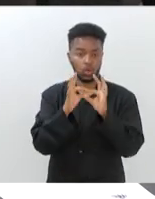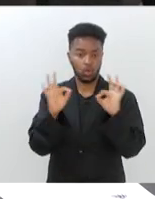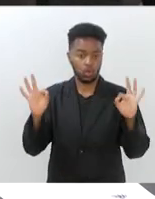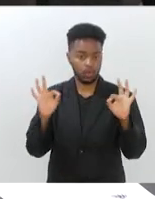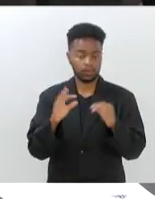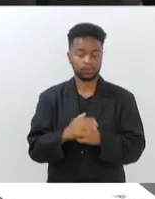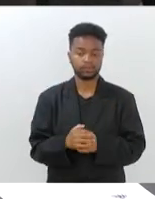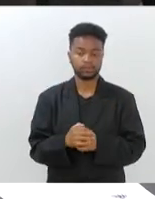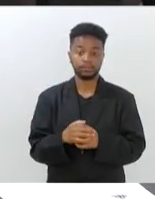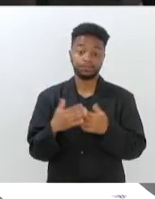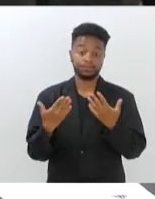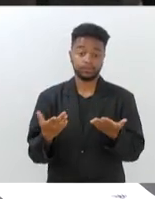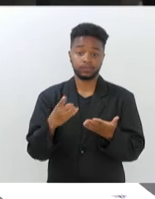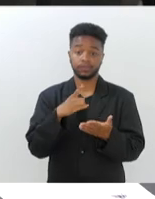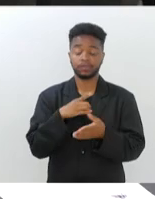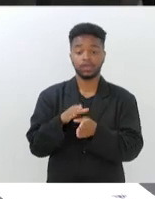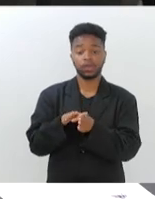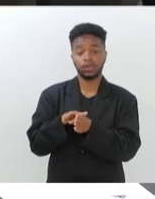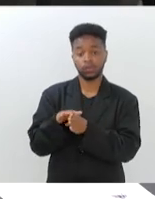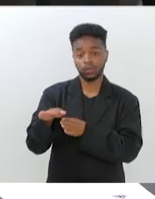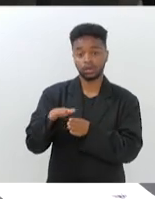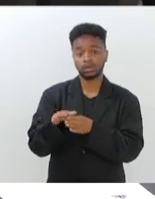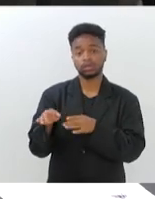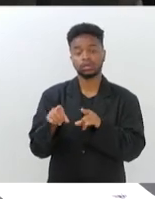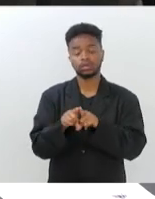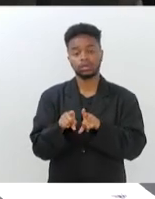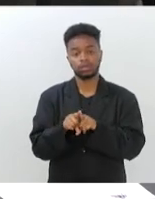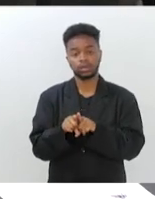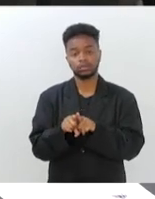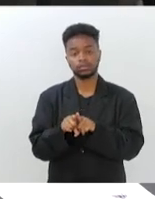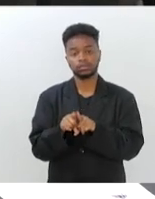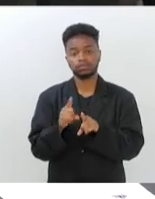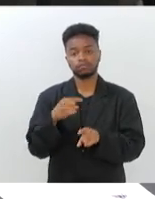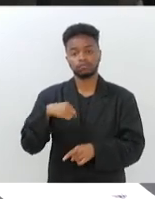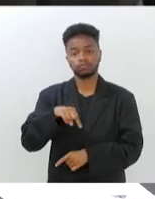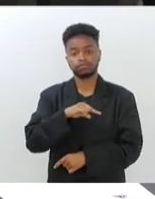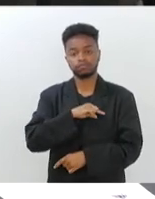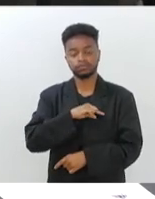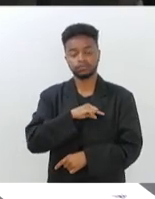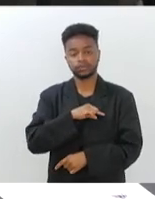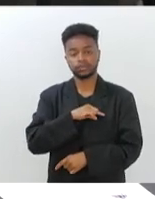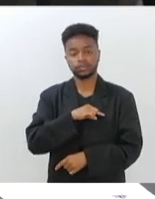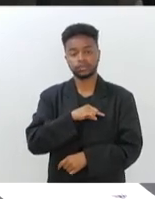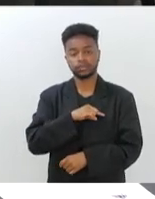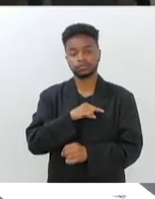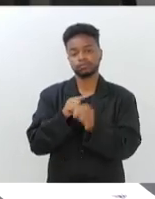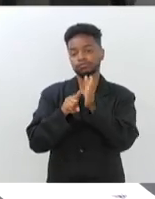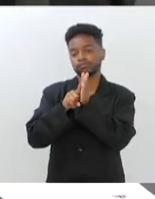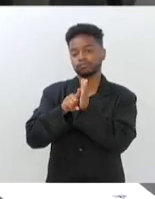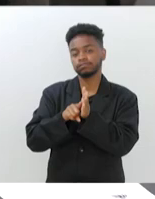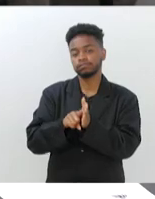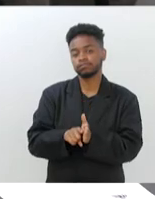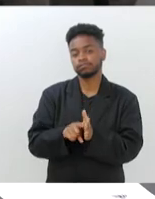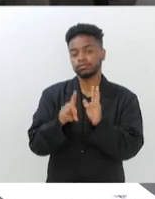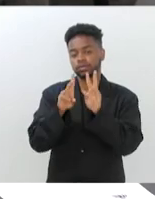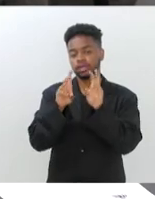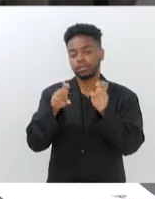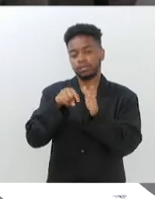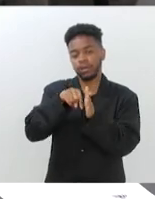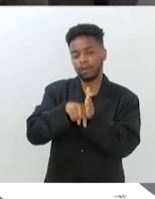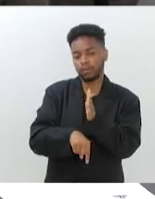também tem uma orientação da gente eh examinar essa questão mais a